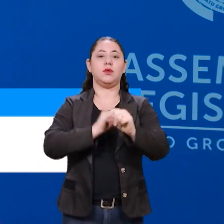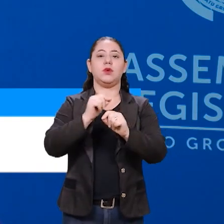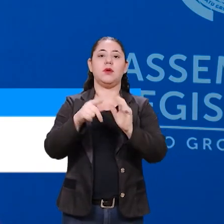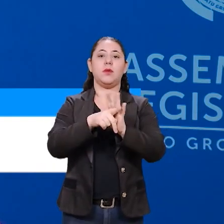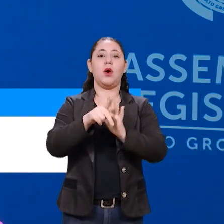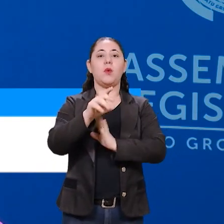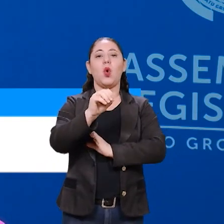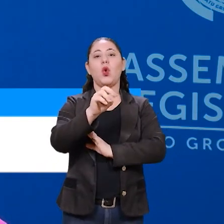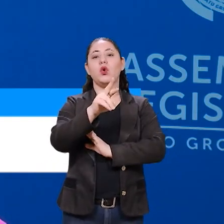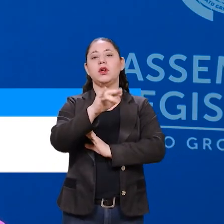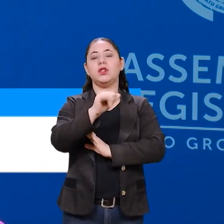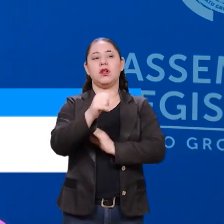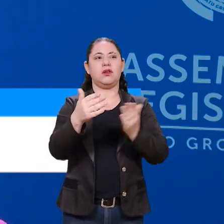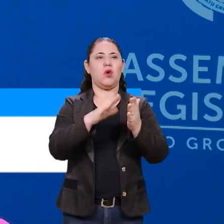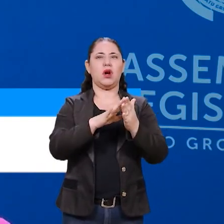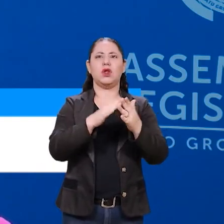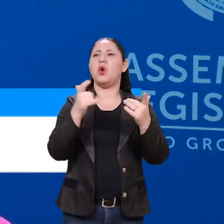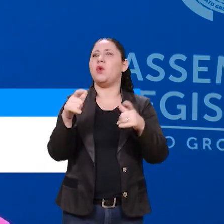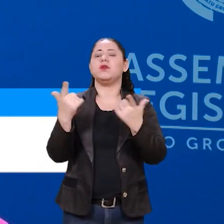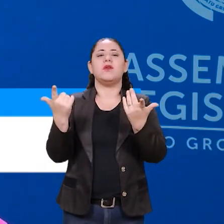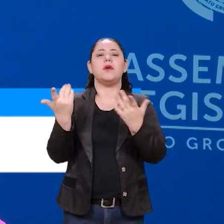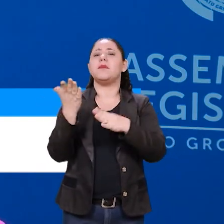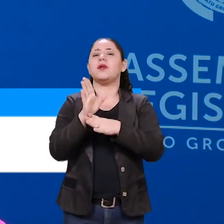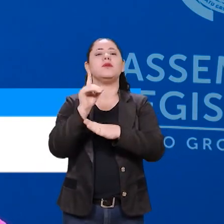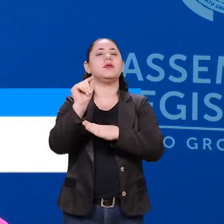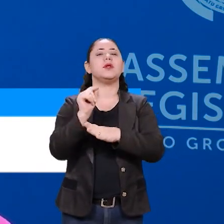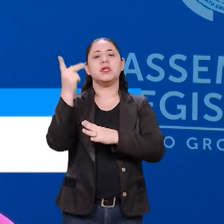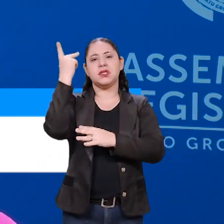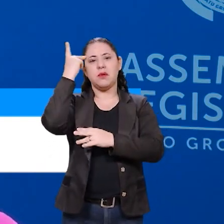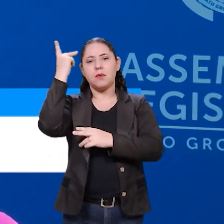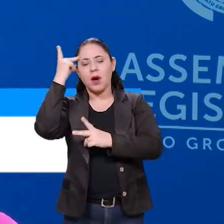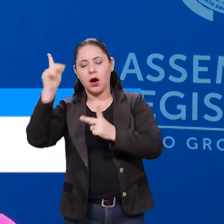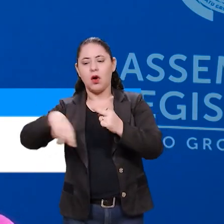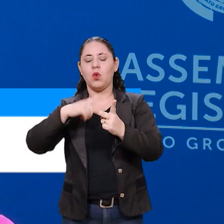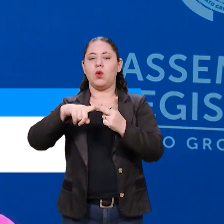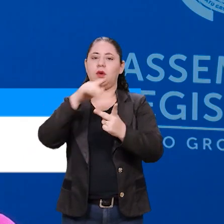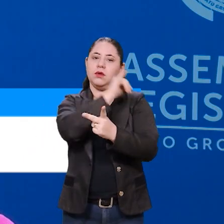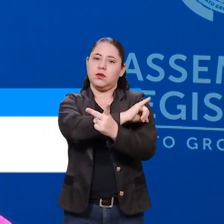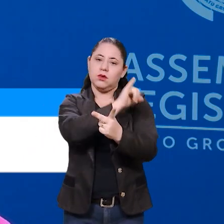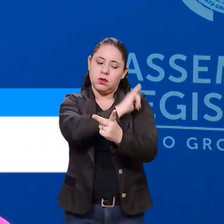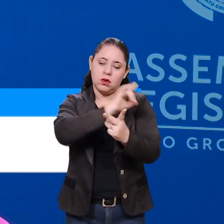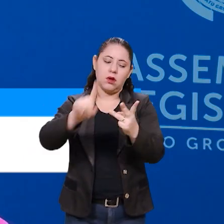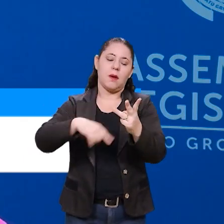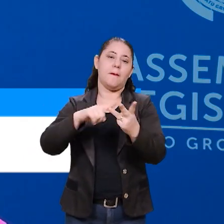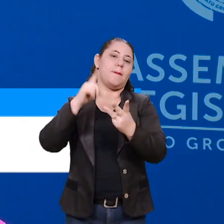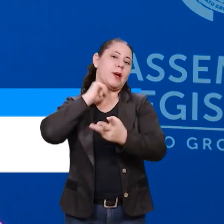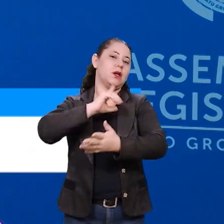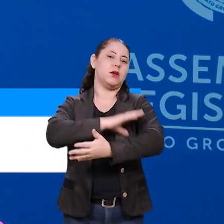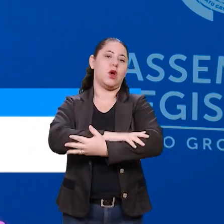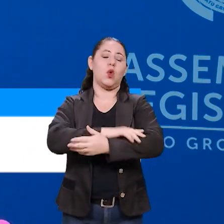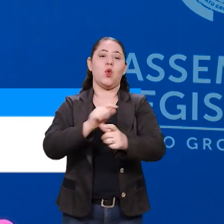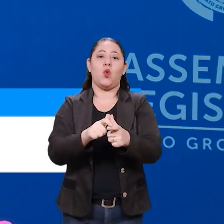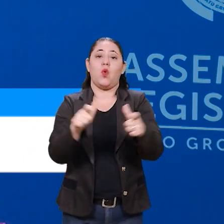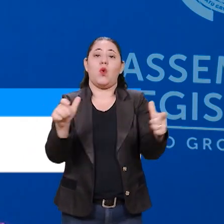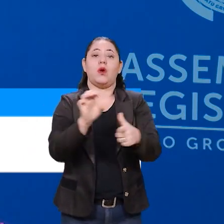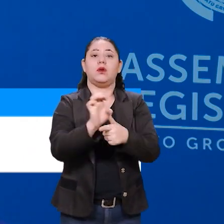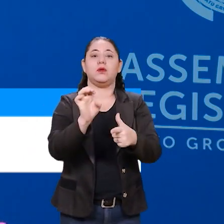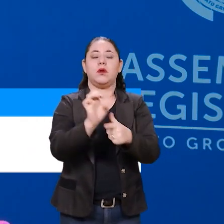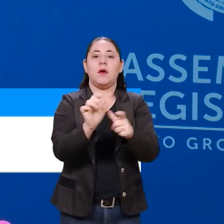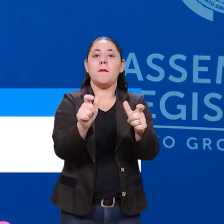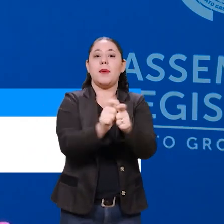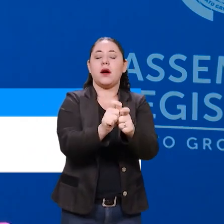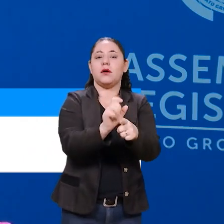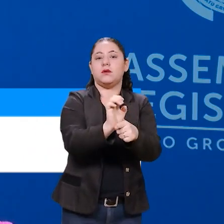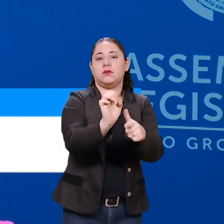Sempre o conceito foi tributar na origem. Agora é no destino. Vai beneficiar quem? São Paulo, Rio de Janeiro, Minas Gerais,